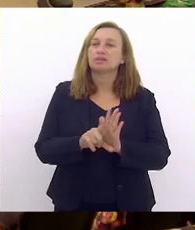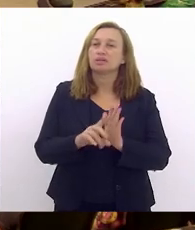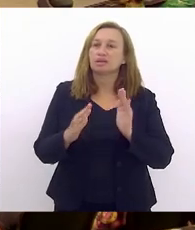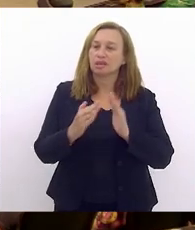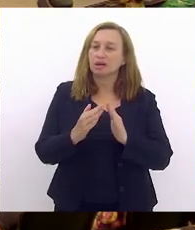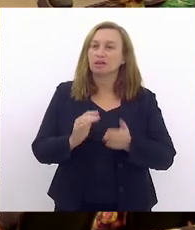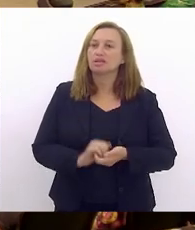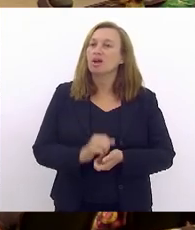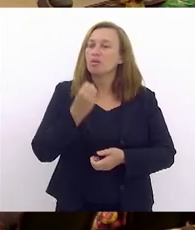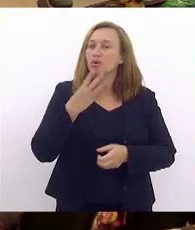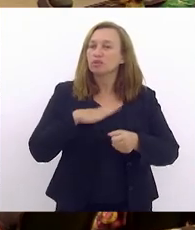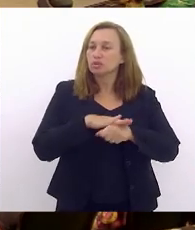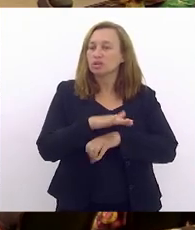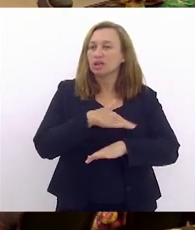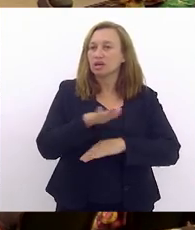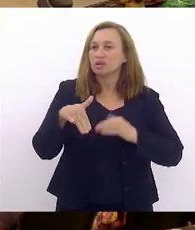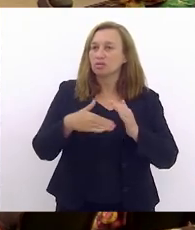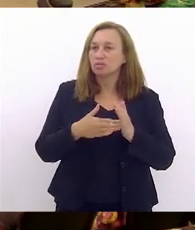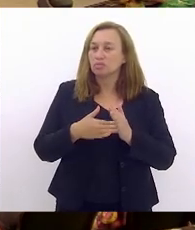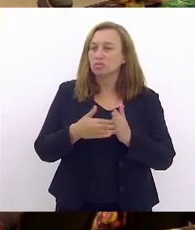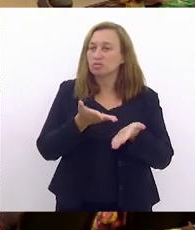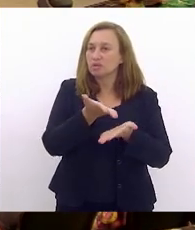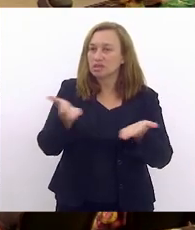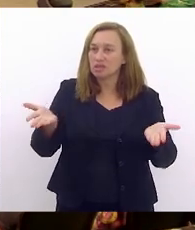noite a todos os sambistas aqui presentes.